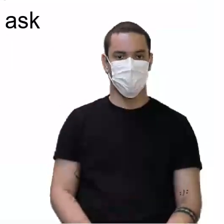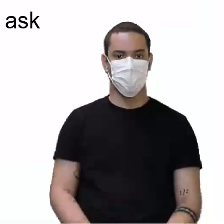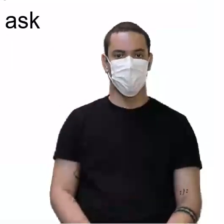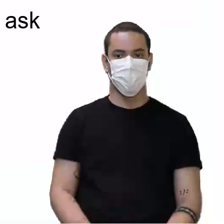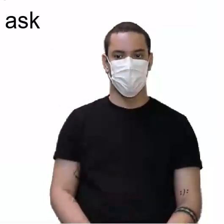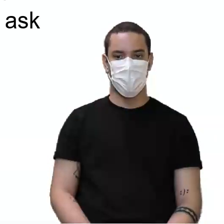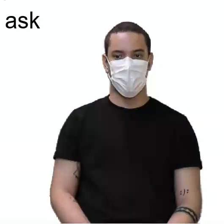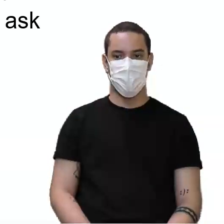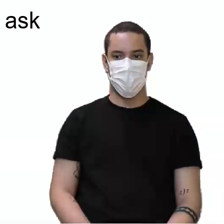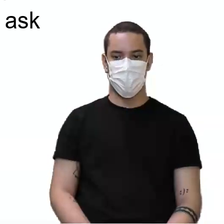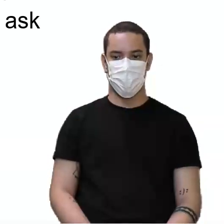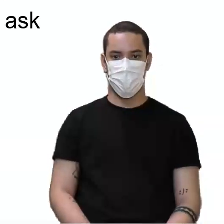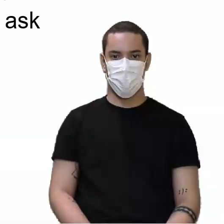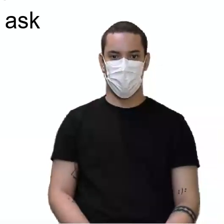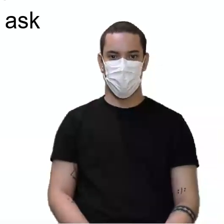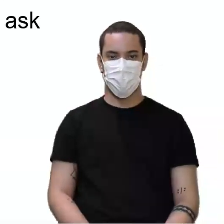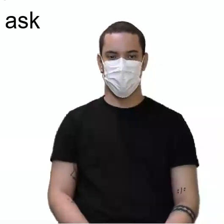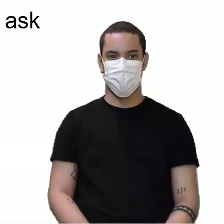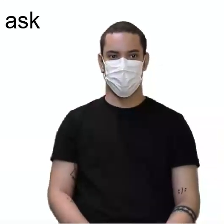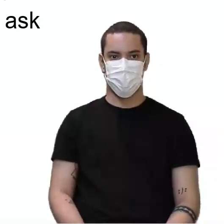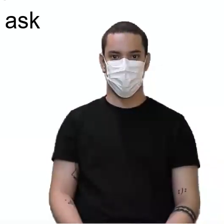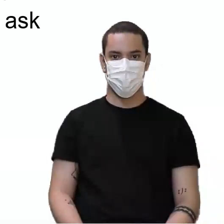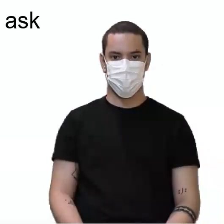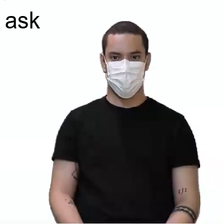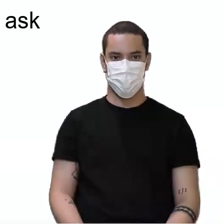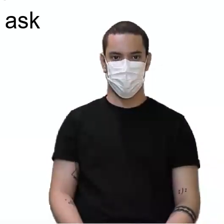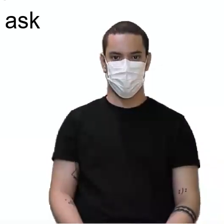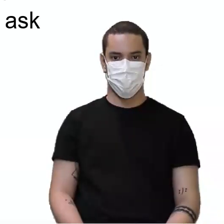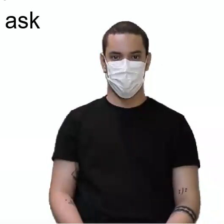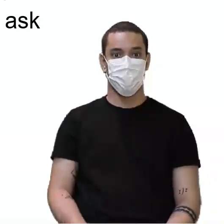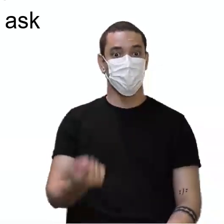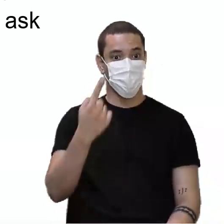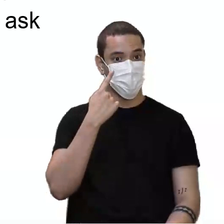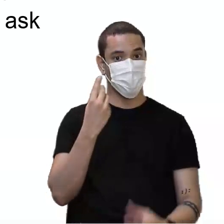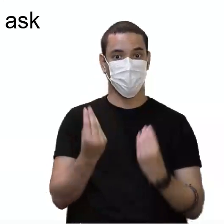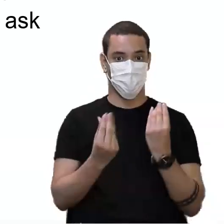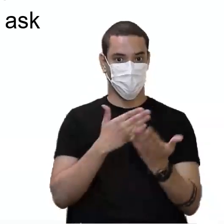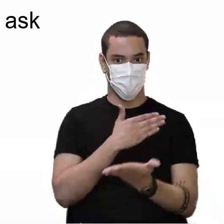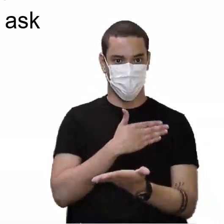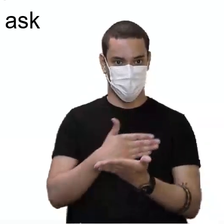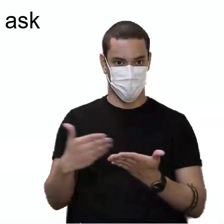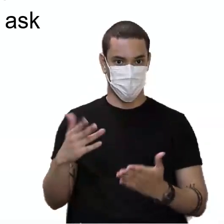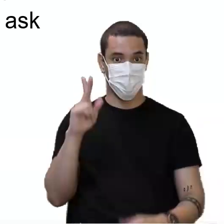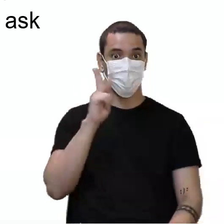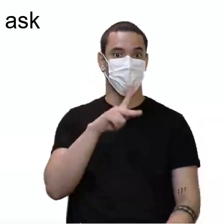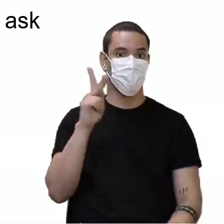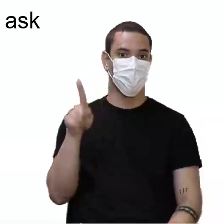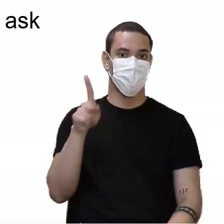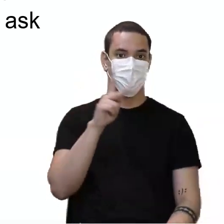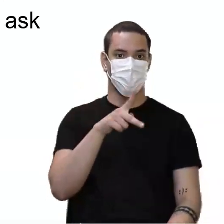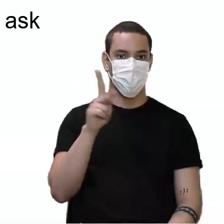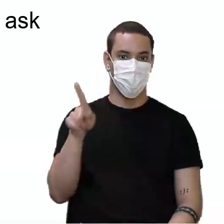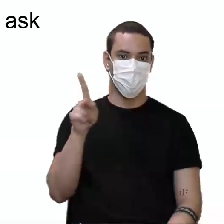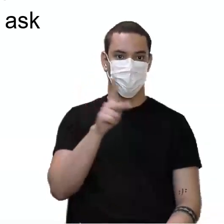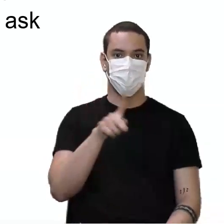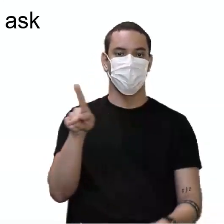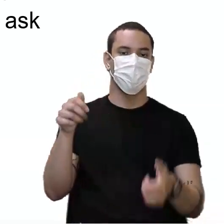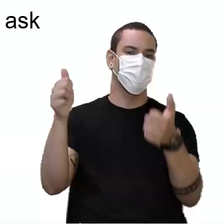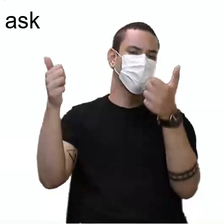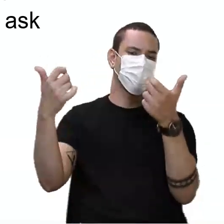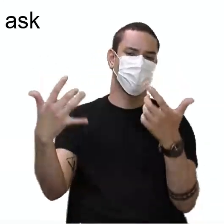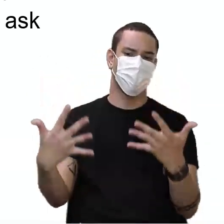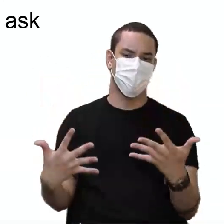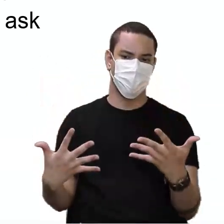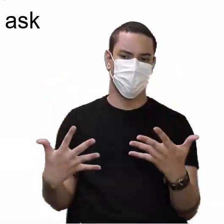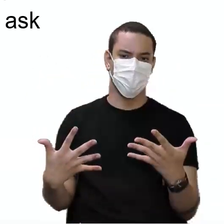seria correta? Olha aí, vamos lá ver como começa. Começa com a teacher falando. Então, a teacher tem uma fala